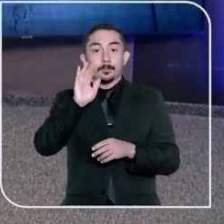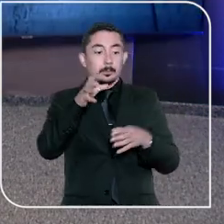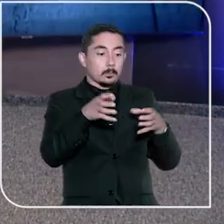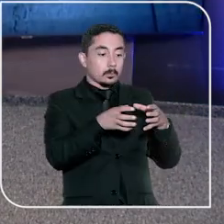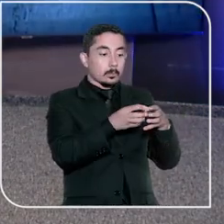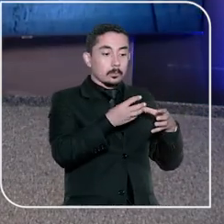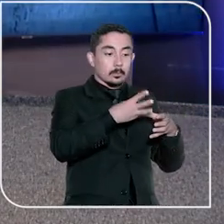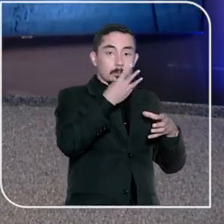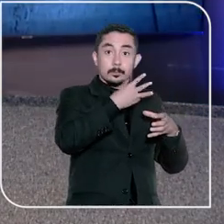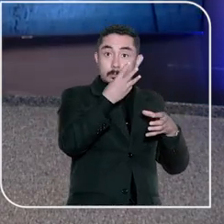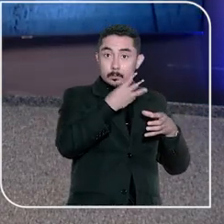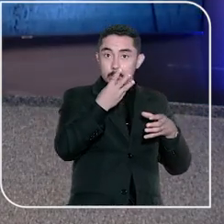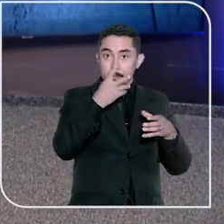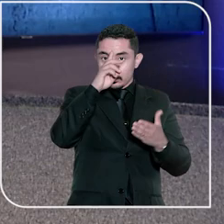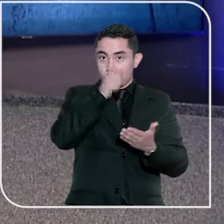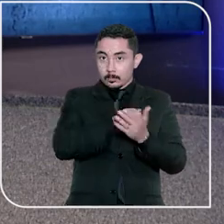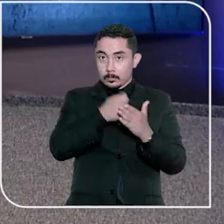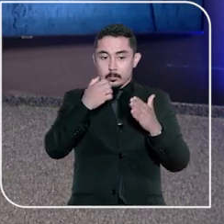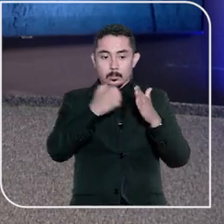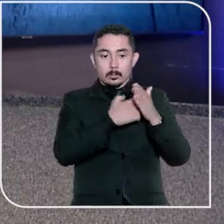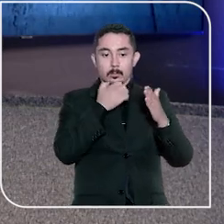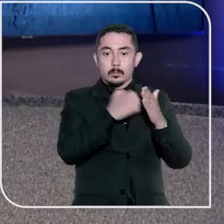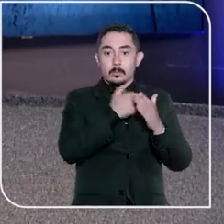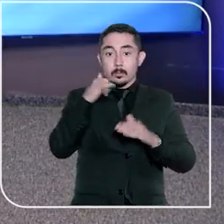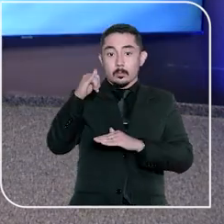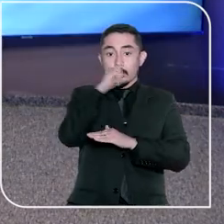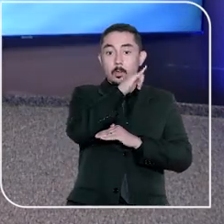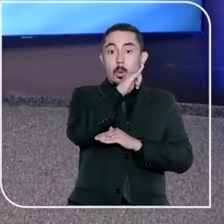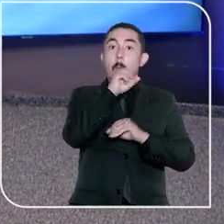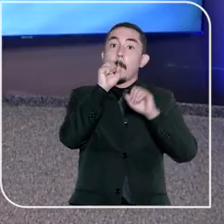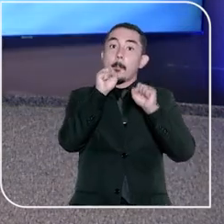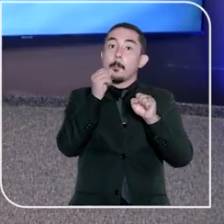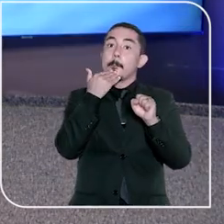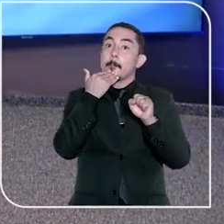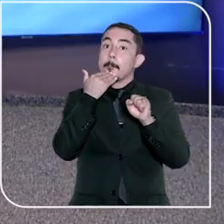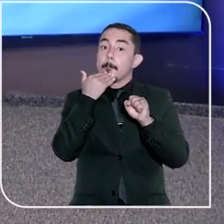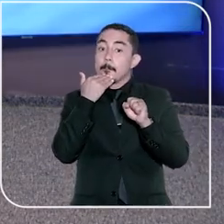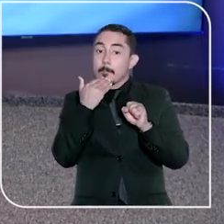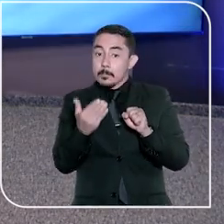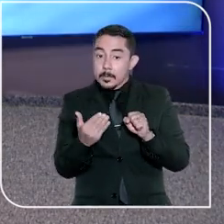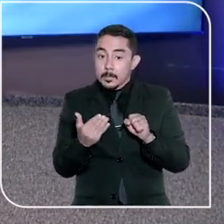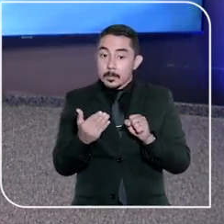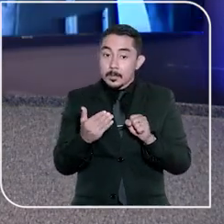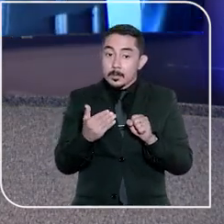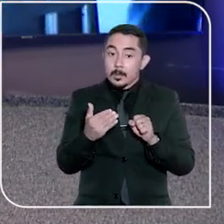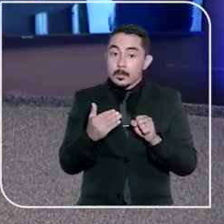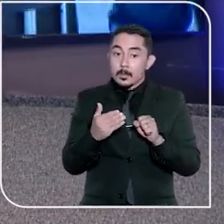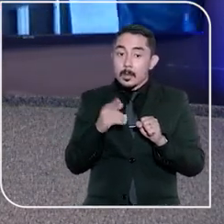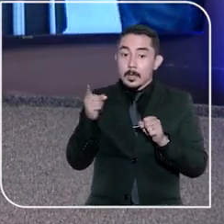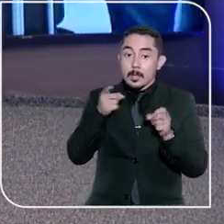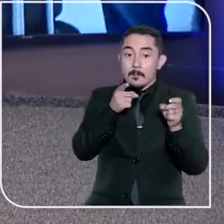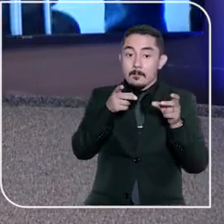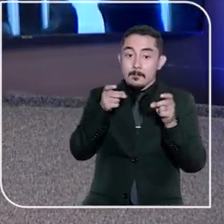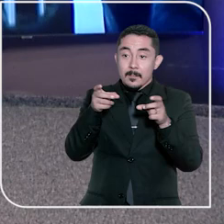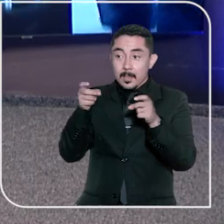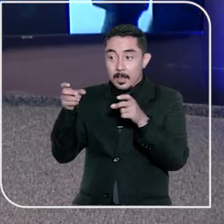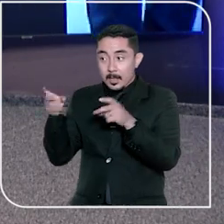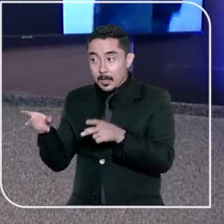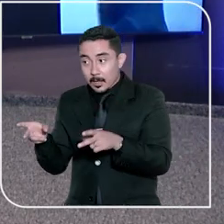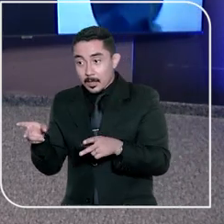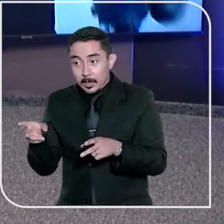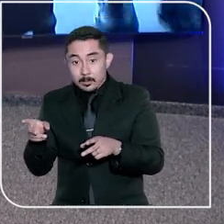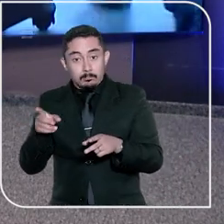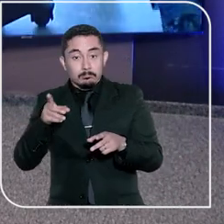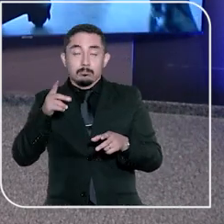terceira turma do STJ decidiu que as empresas aéreas podem impedir essa venda para quem não participa de um